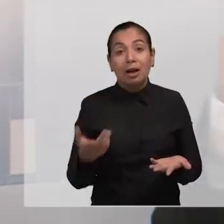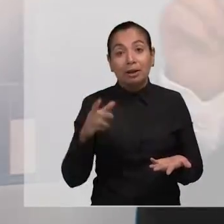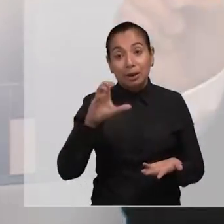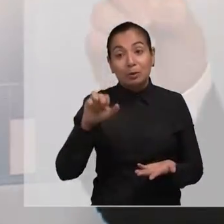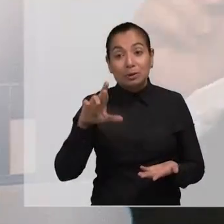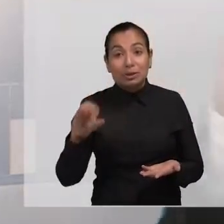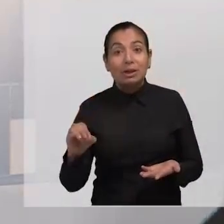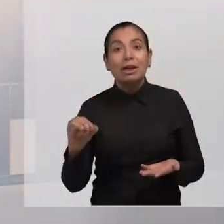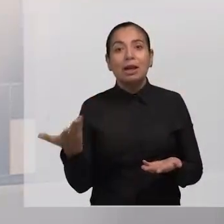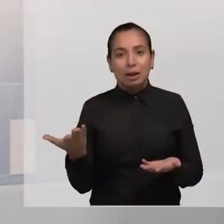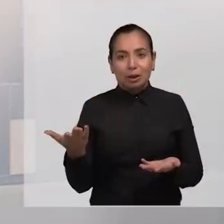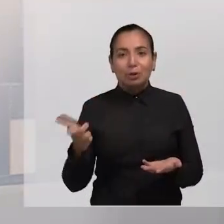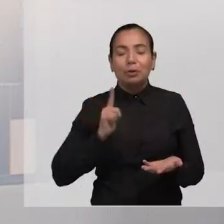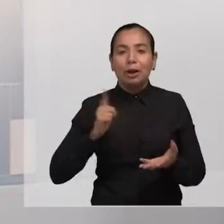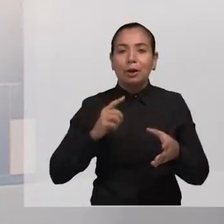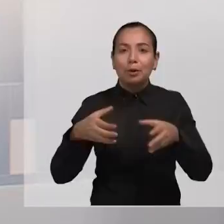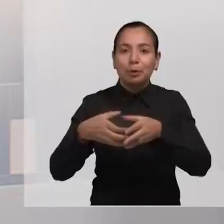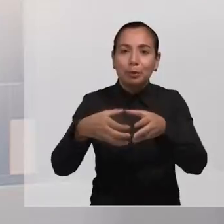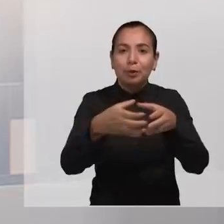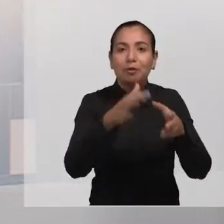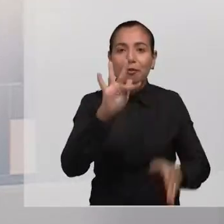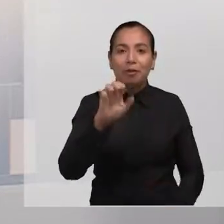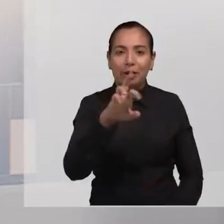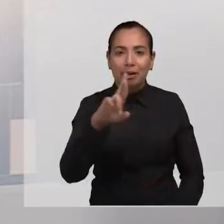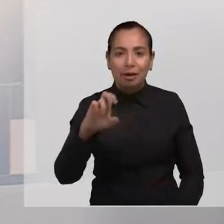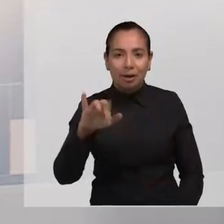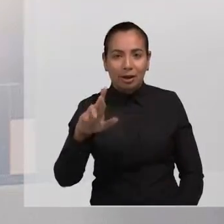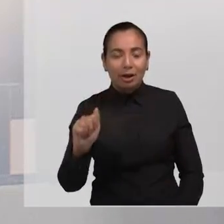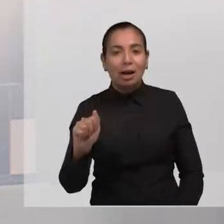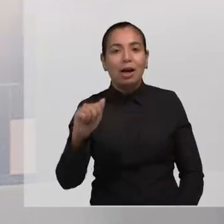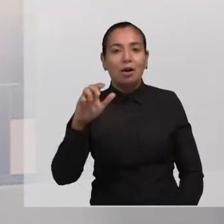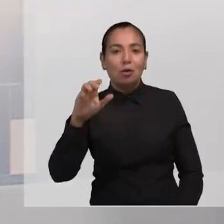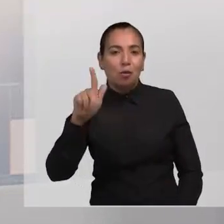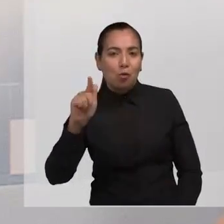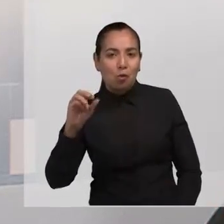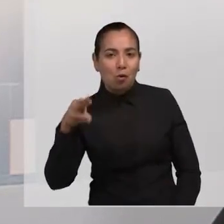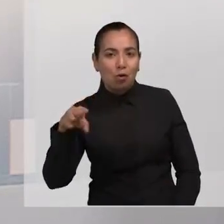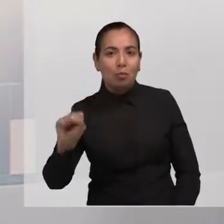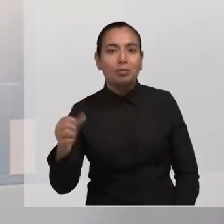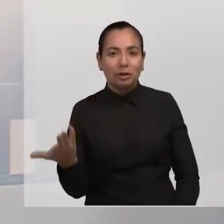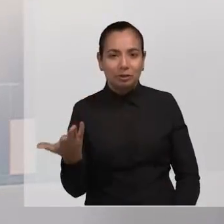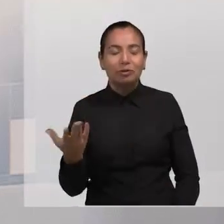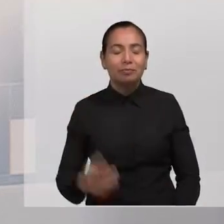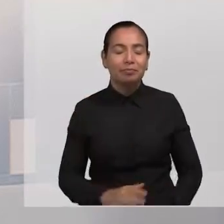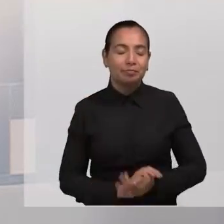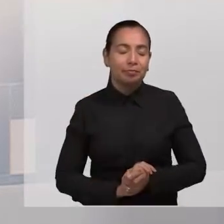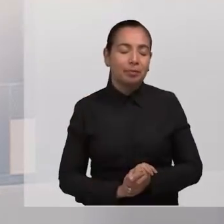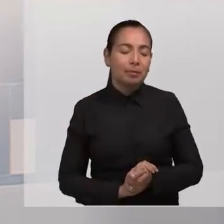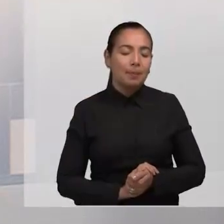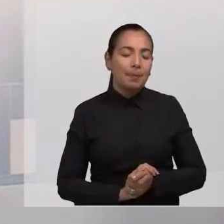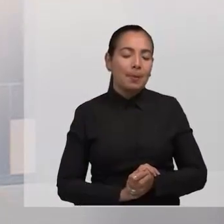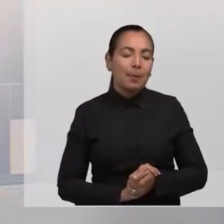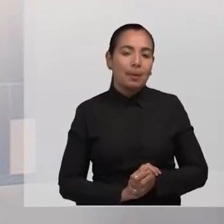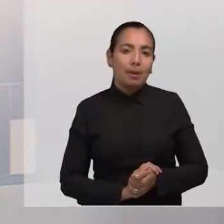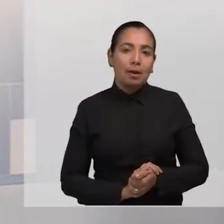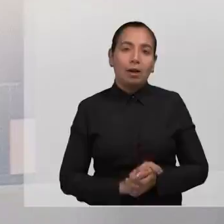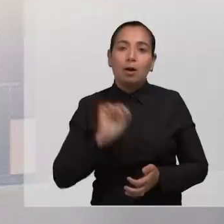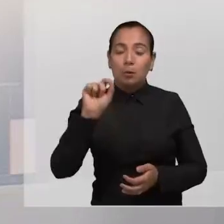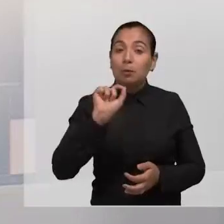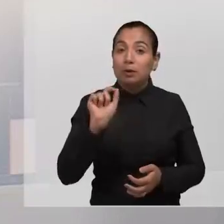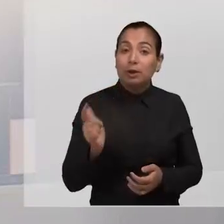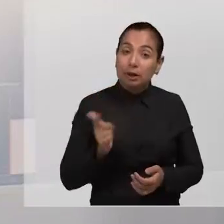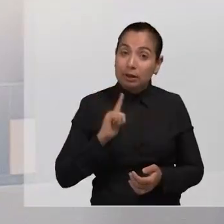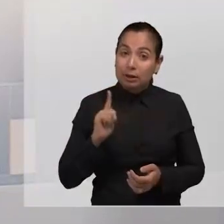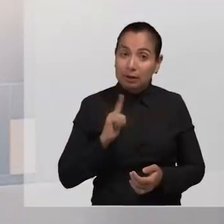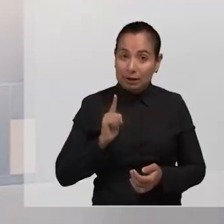senha de Brasília da direção nacional para registrar. Ou então a direção nacional passa essa senha e eles fazem o